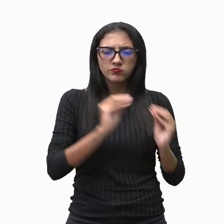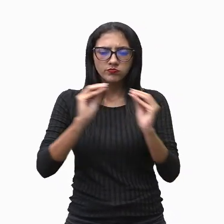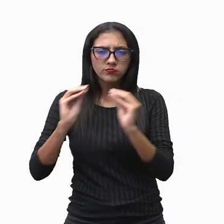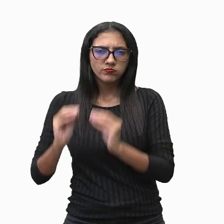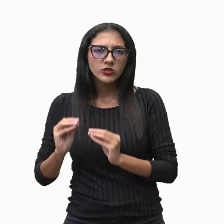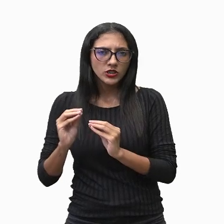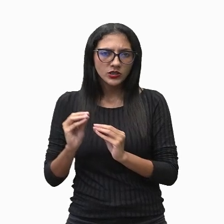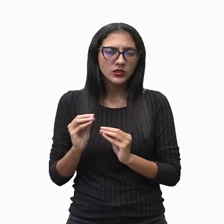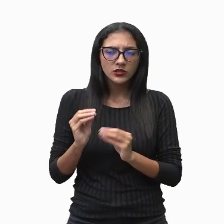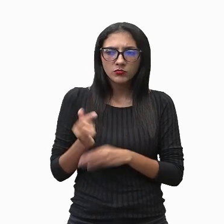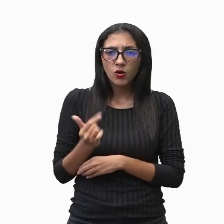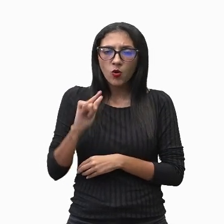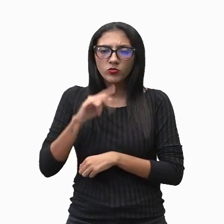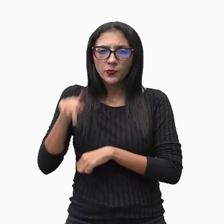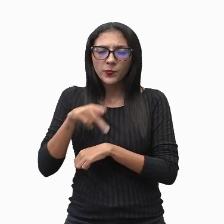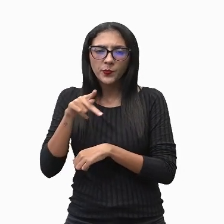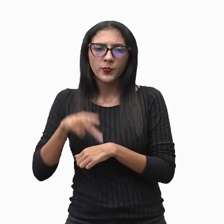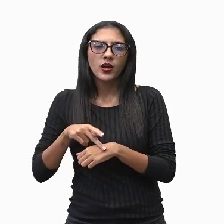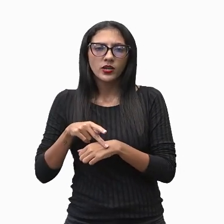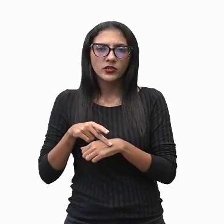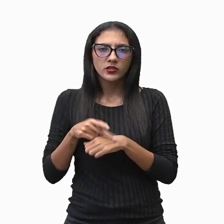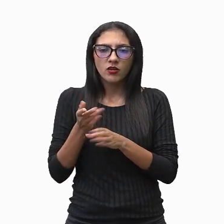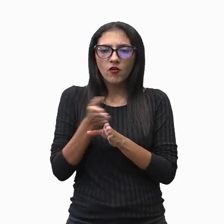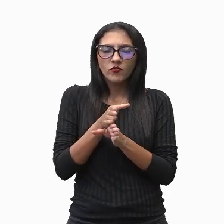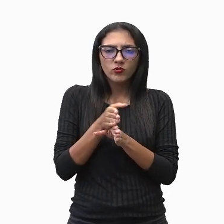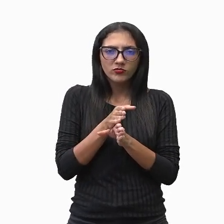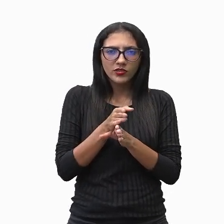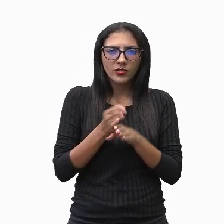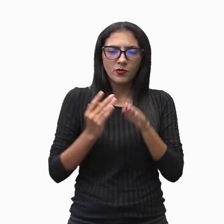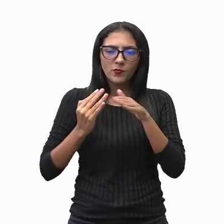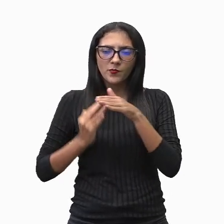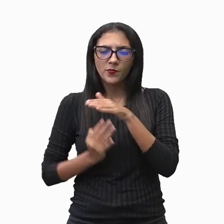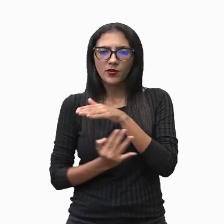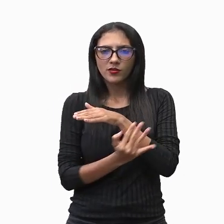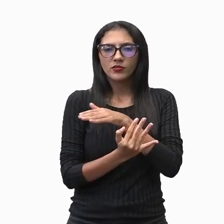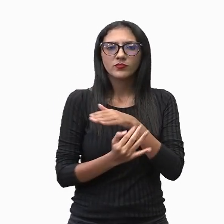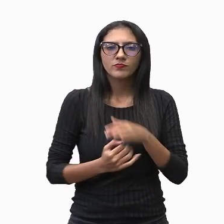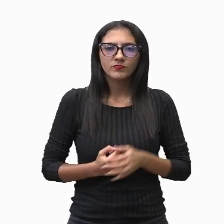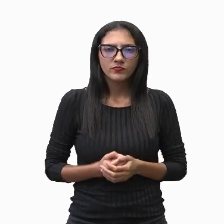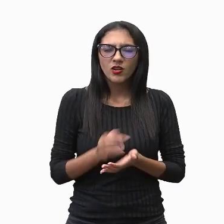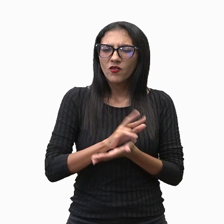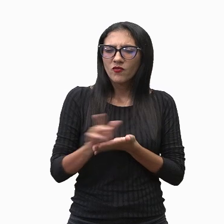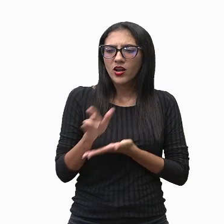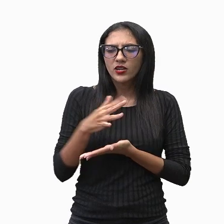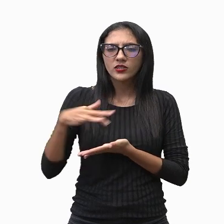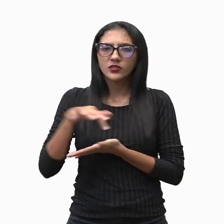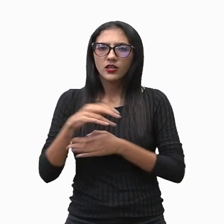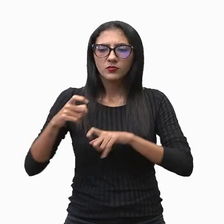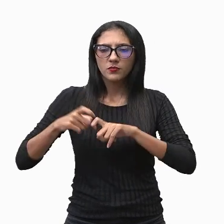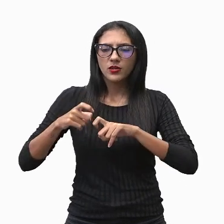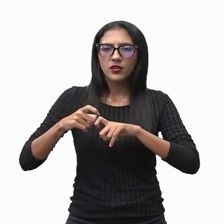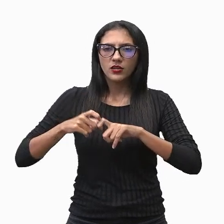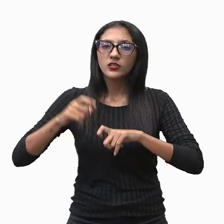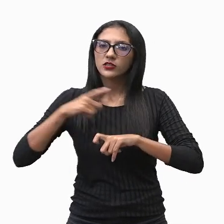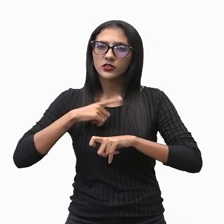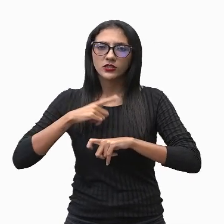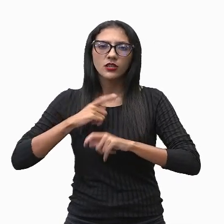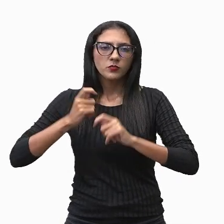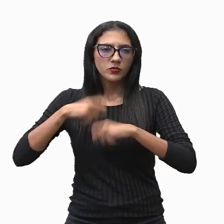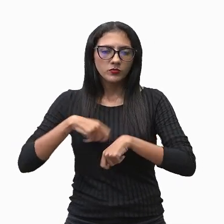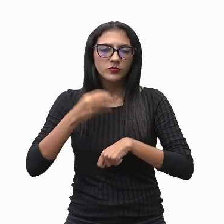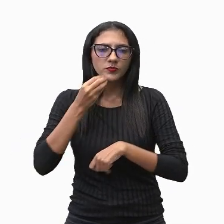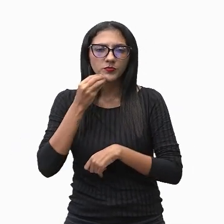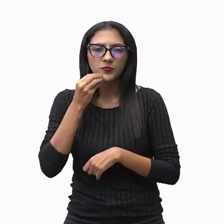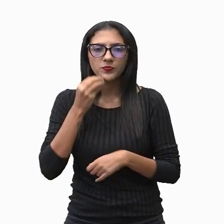saúde, não é isso? A gente sabe aqui de vários casos, de várias áreas médicas ali onde isso acontece, e também